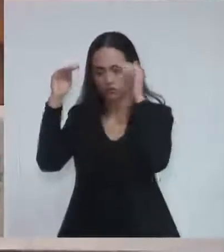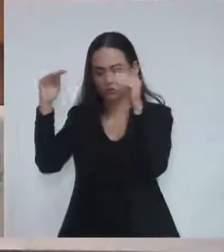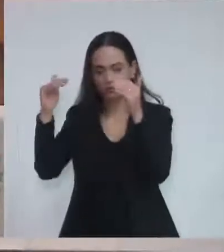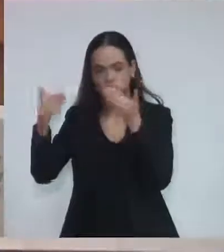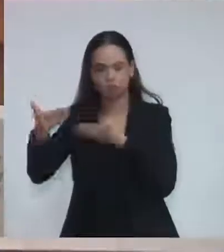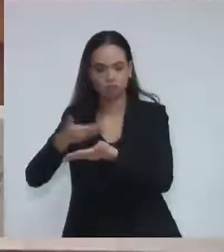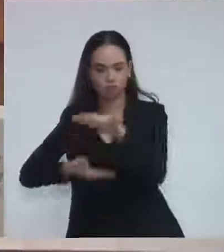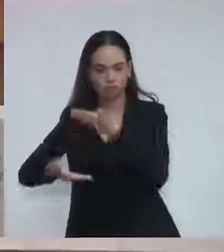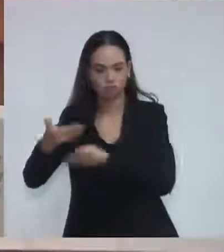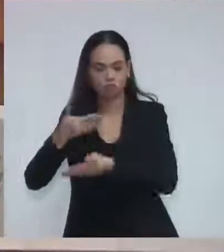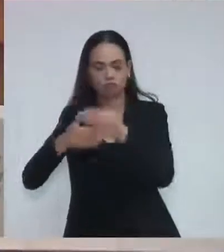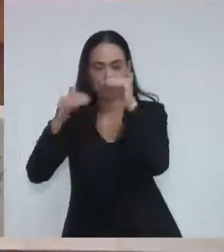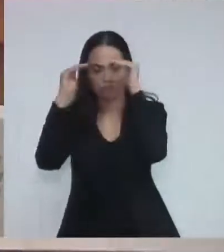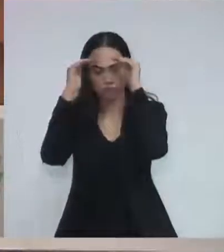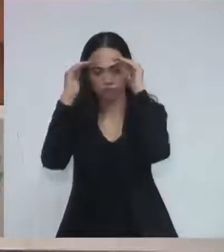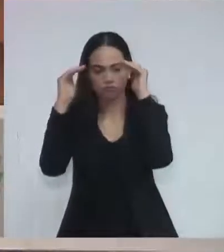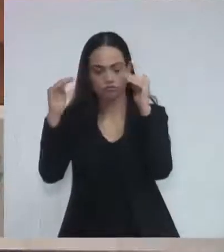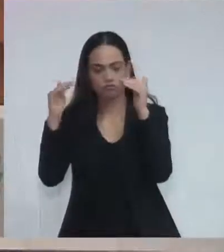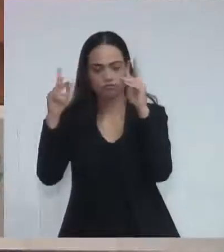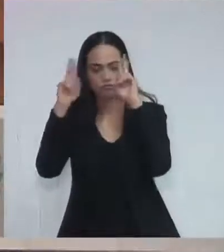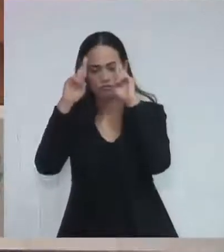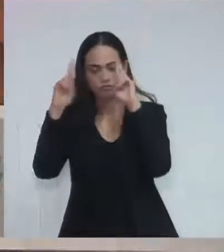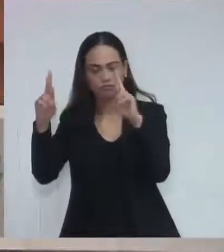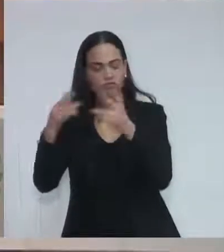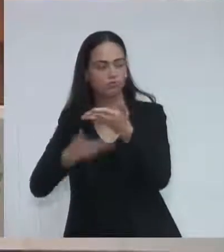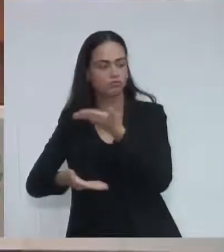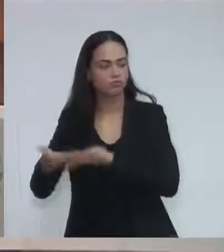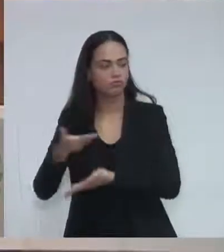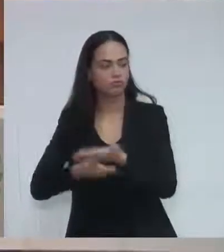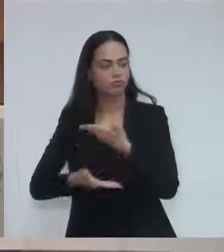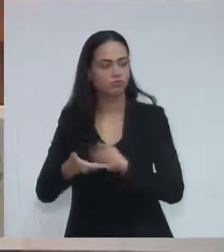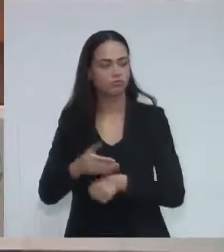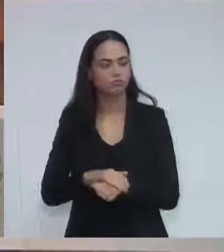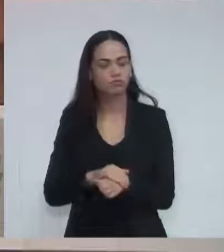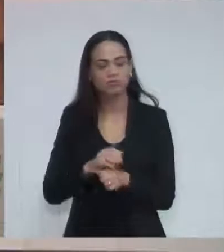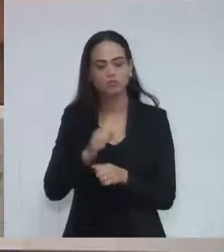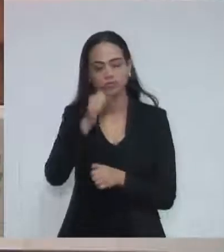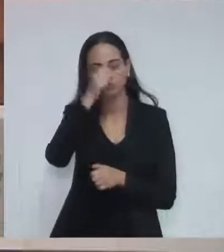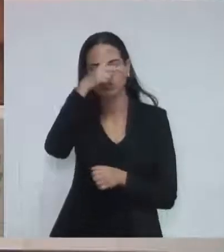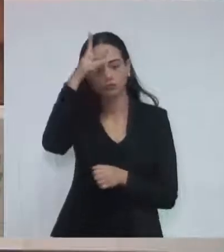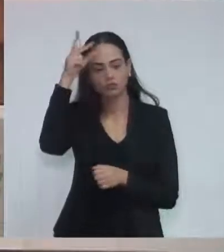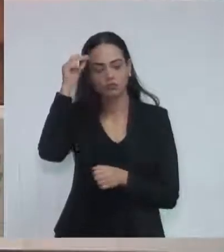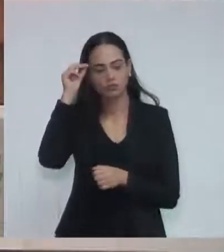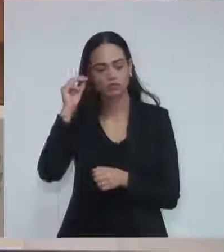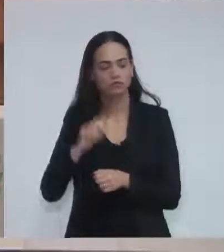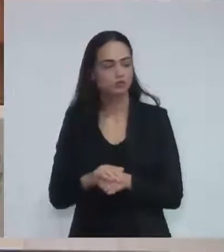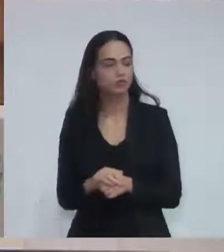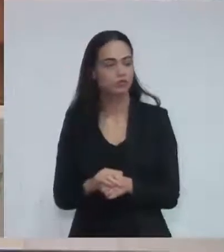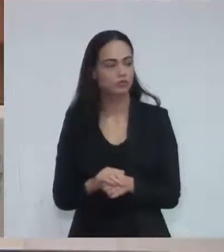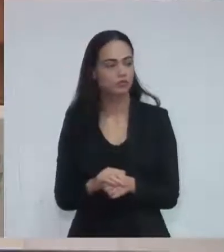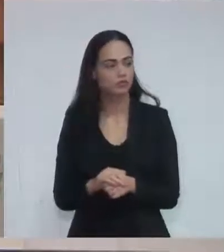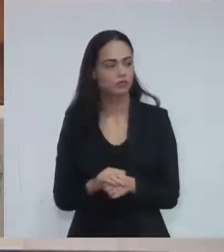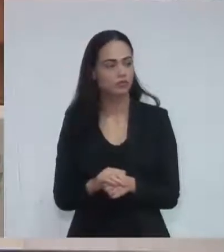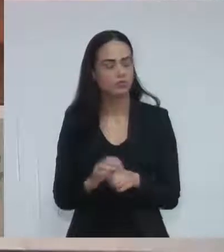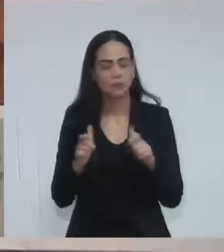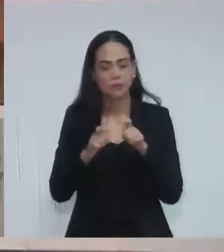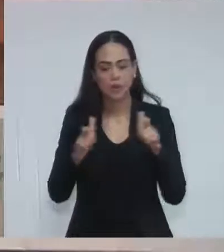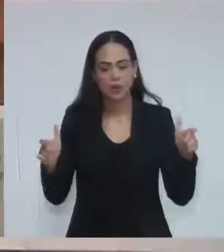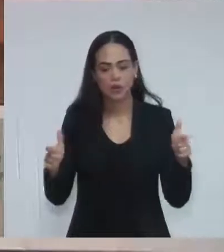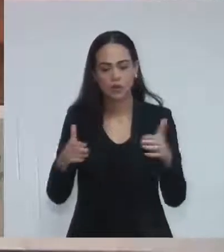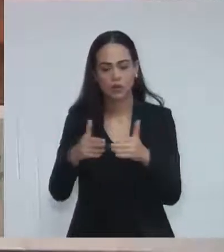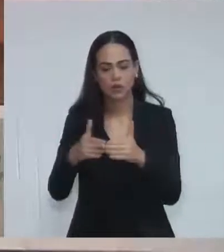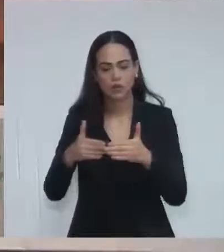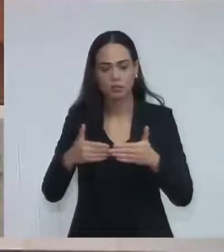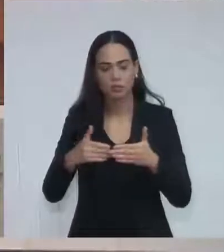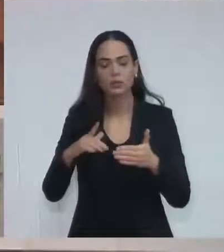Isso porque, conforme demonstrado pela Controladoria do Município e admitido pelos próprios edis, a maioria dos requerimentos